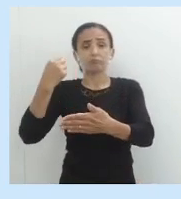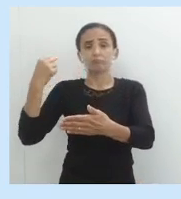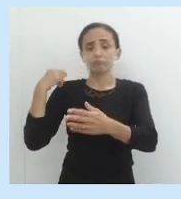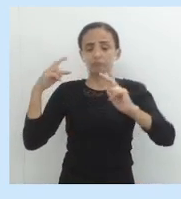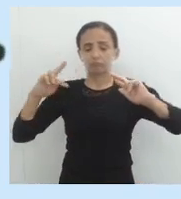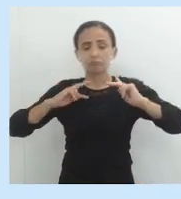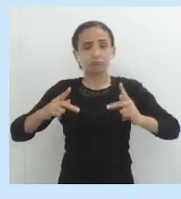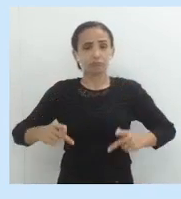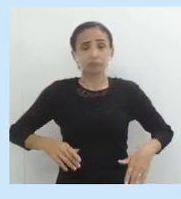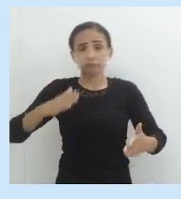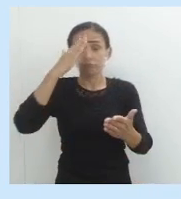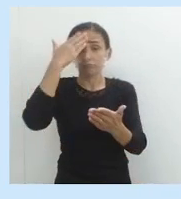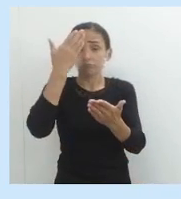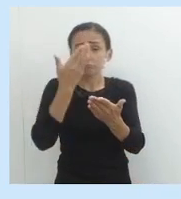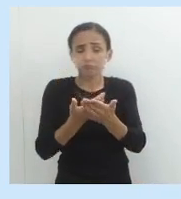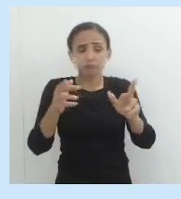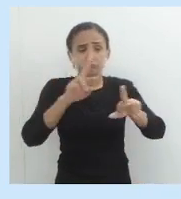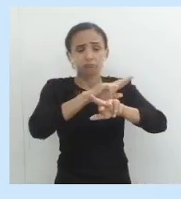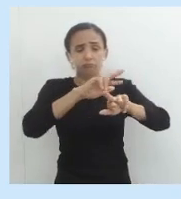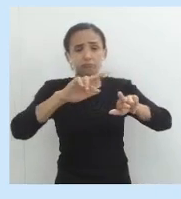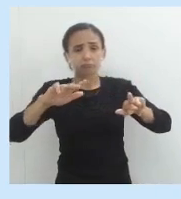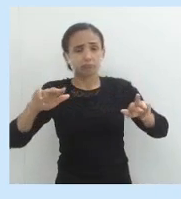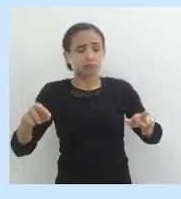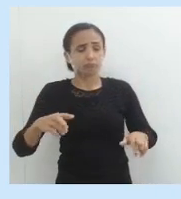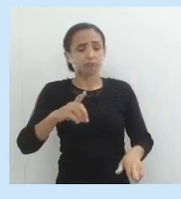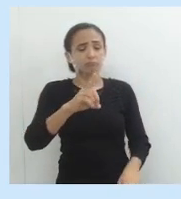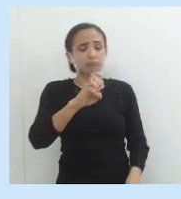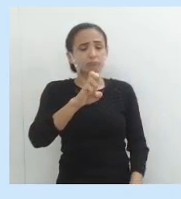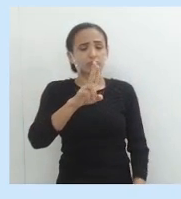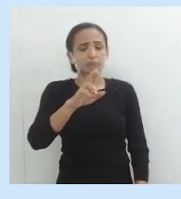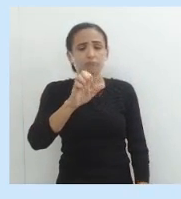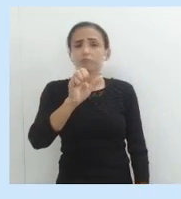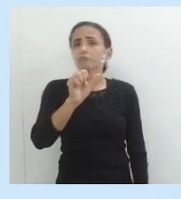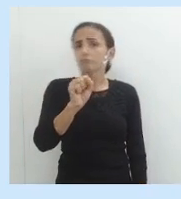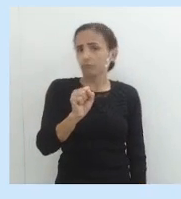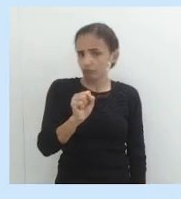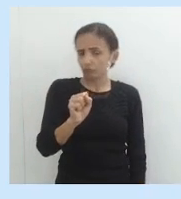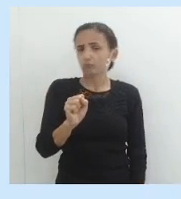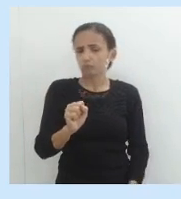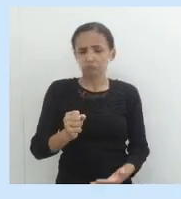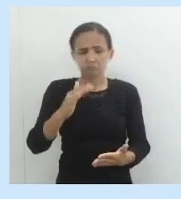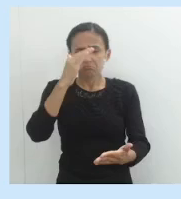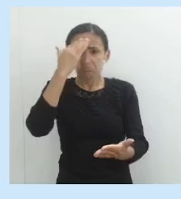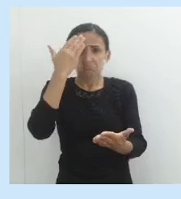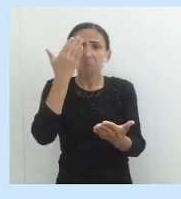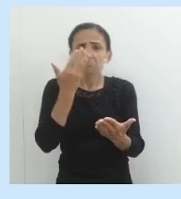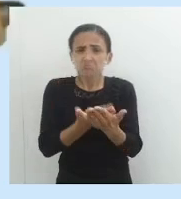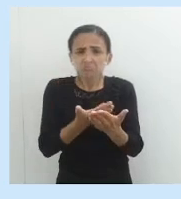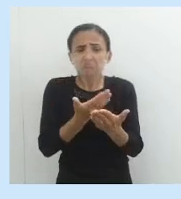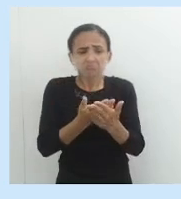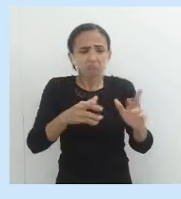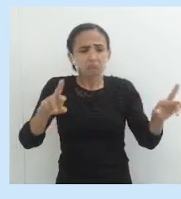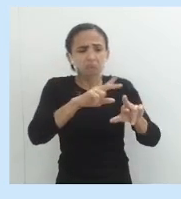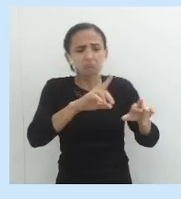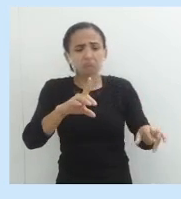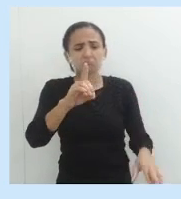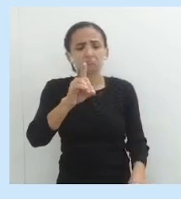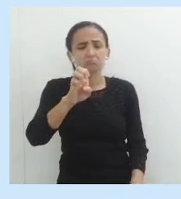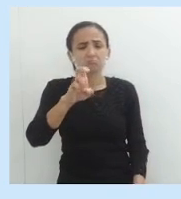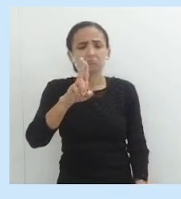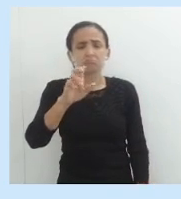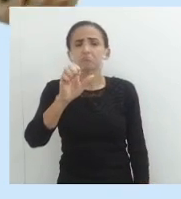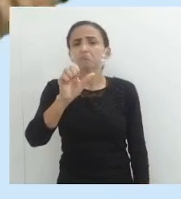em vários deuses, não existia um deus único, né? Eles acreditavam que as forças da natureza eram deuses, que os ventos, né, que